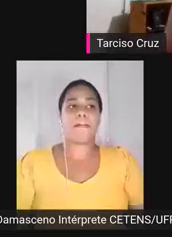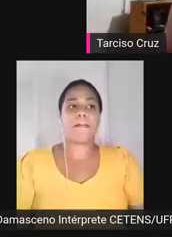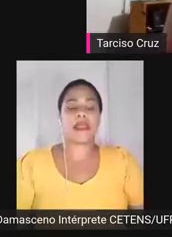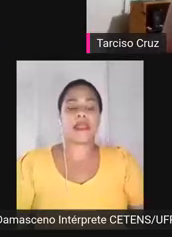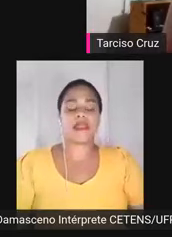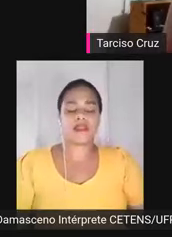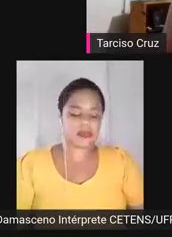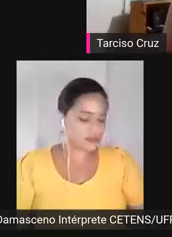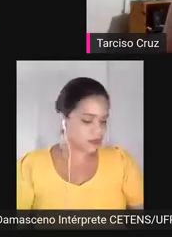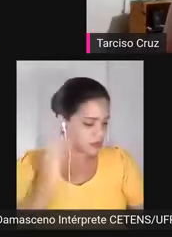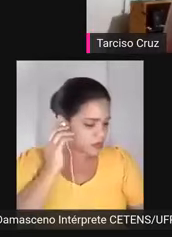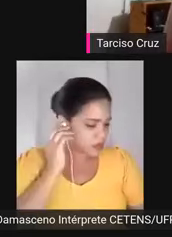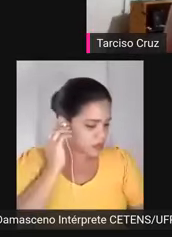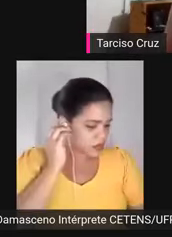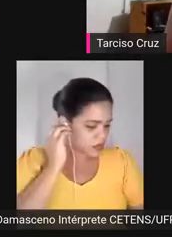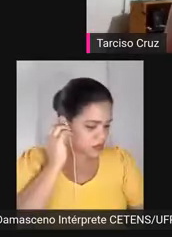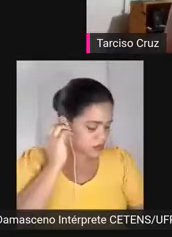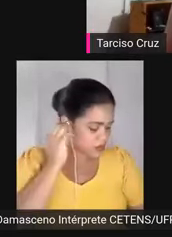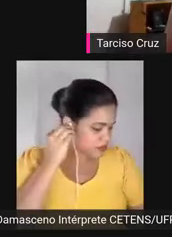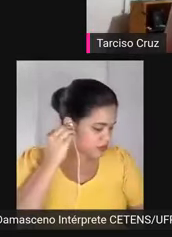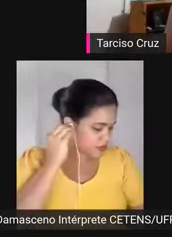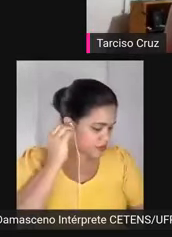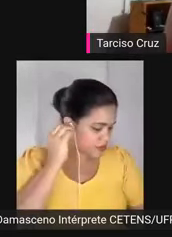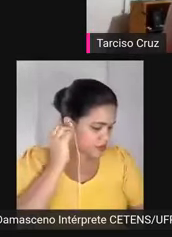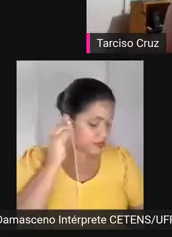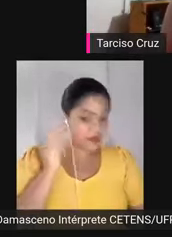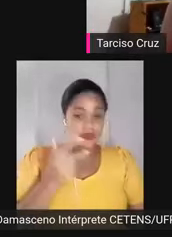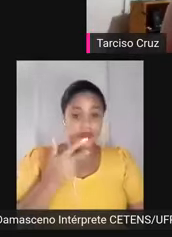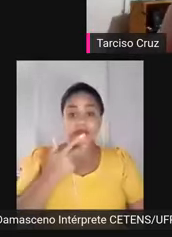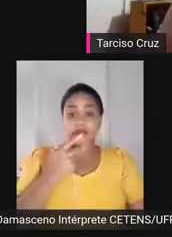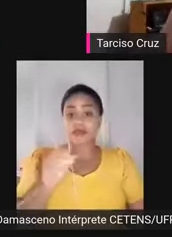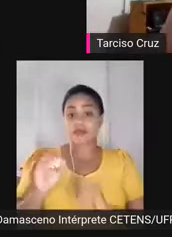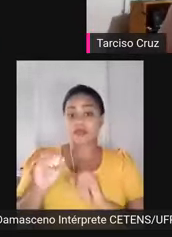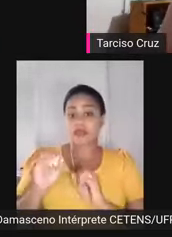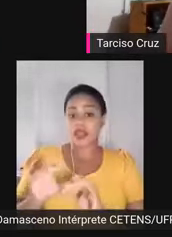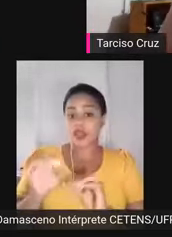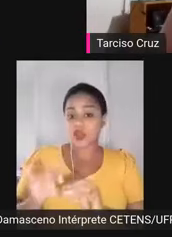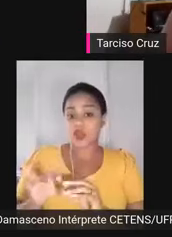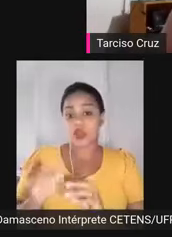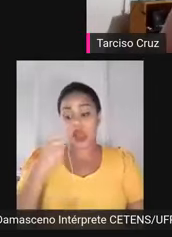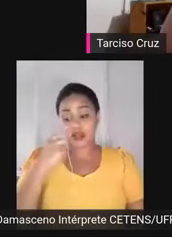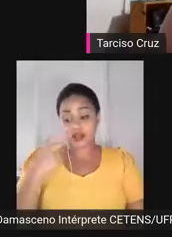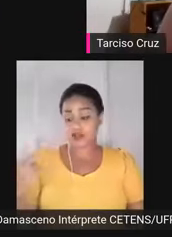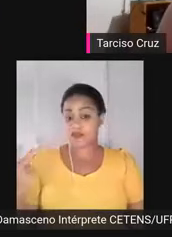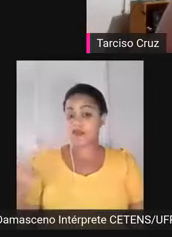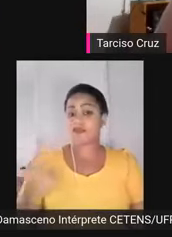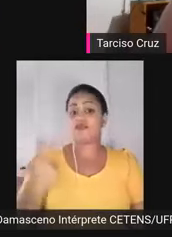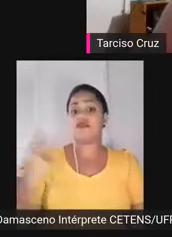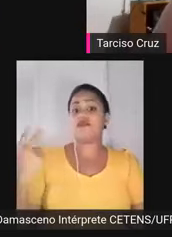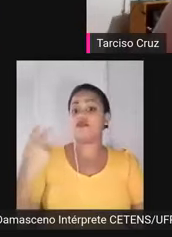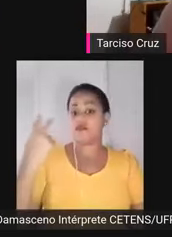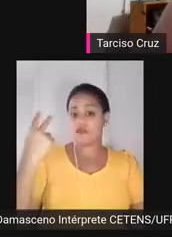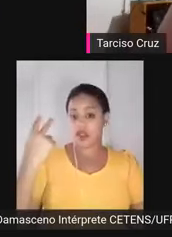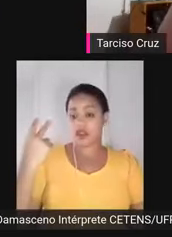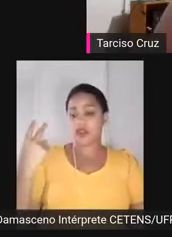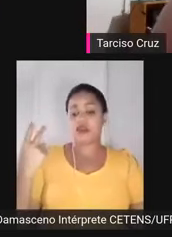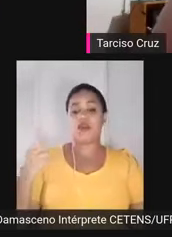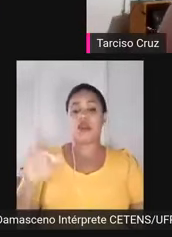de que a educação ela tem cada vez mais um valor imprescindível na formação do cigano, do indivíduo como um todo, né?